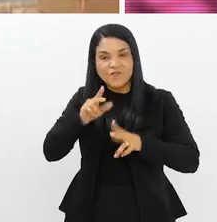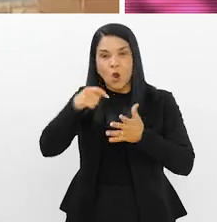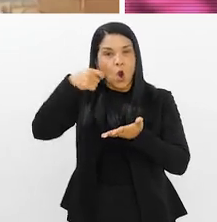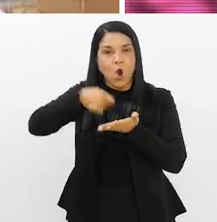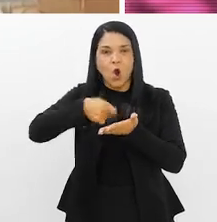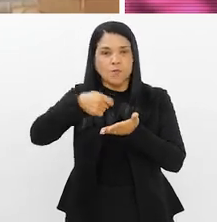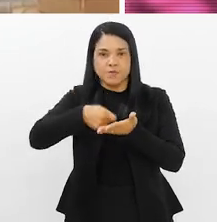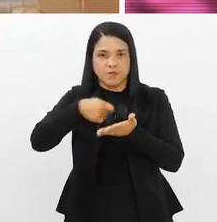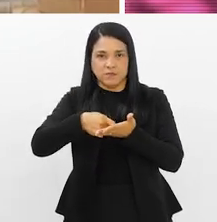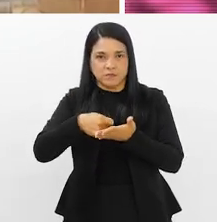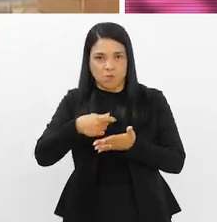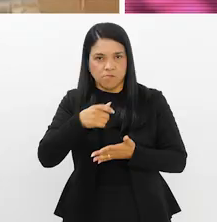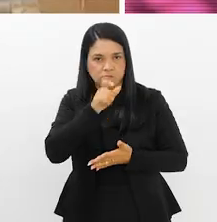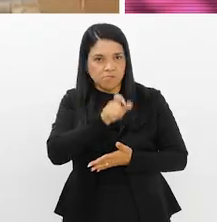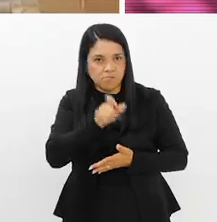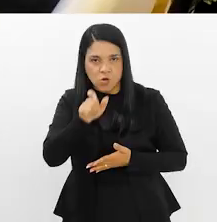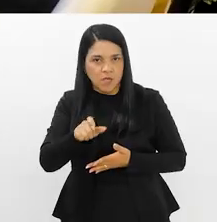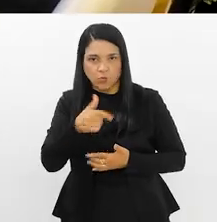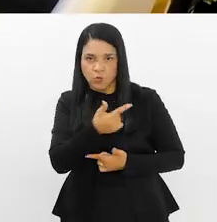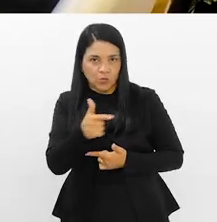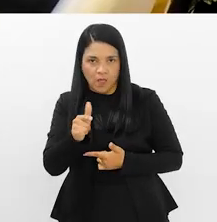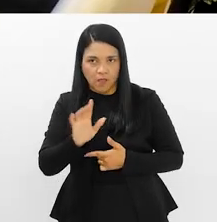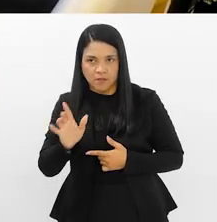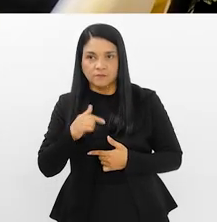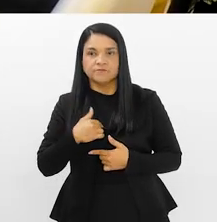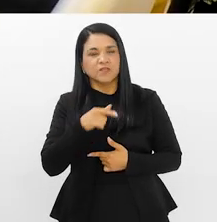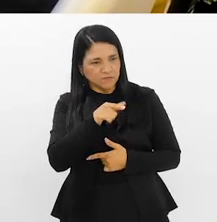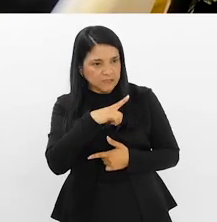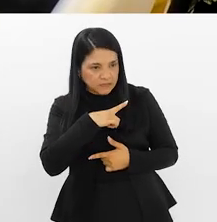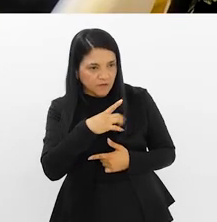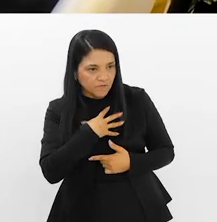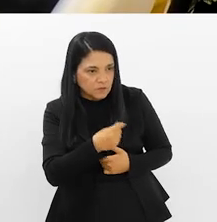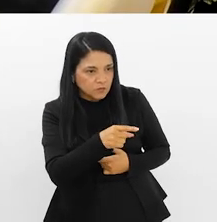uma obrigação na vida das mulheres. Niriane, você tem filhos?